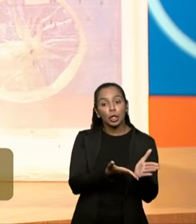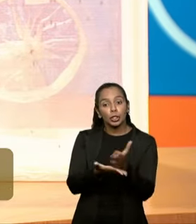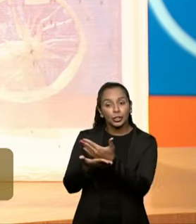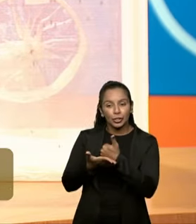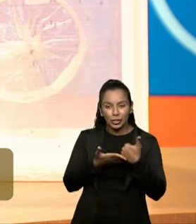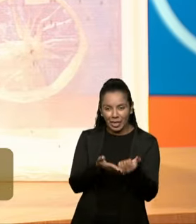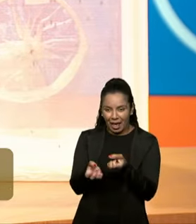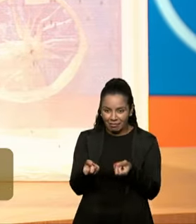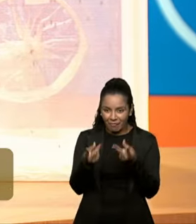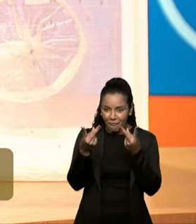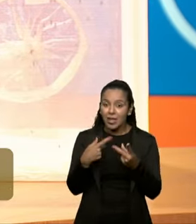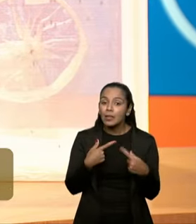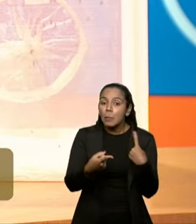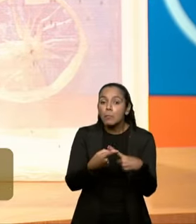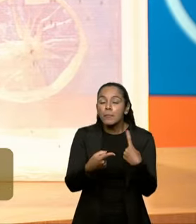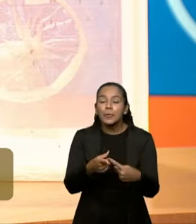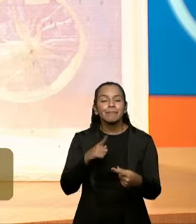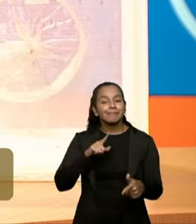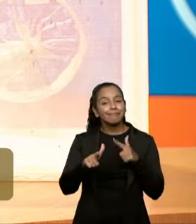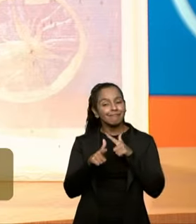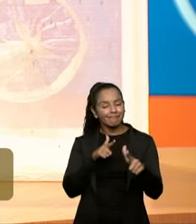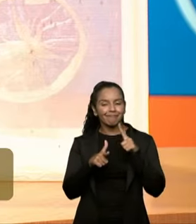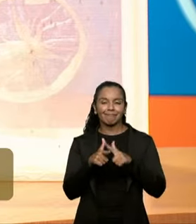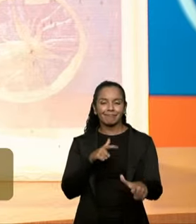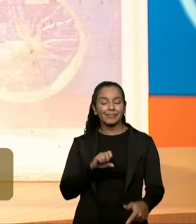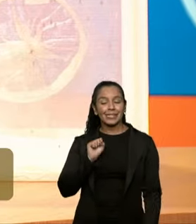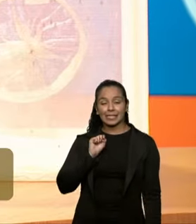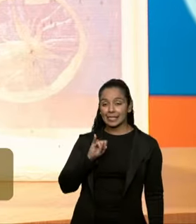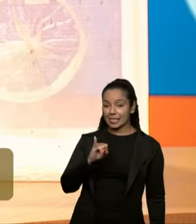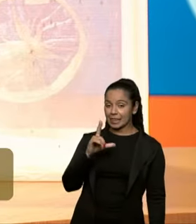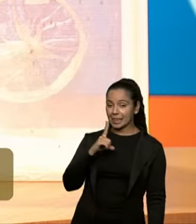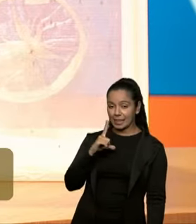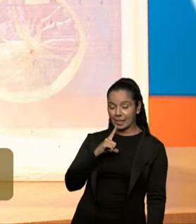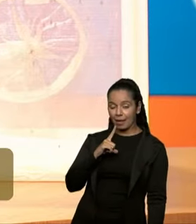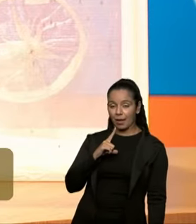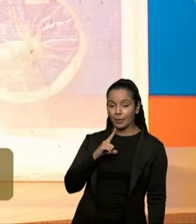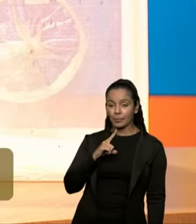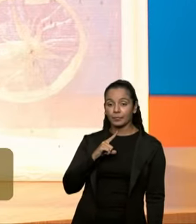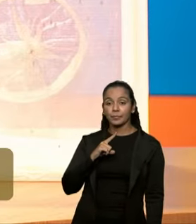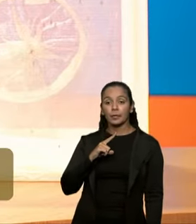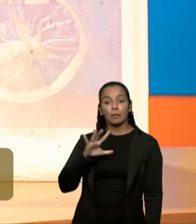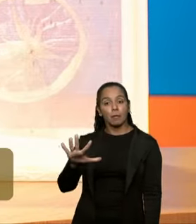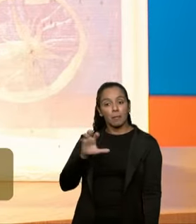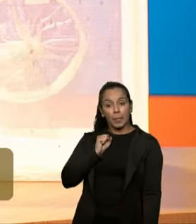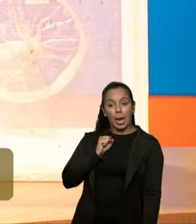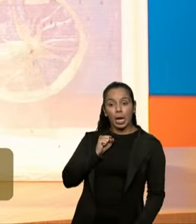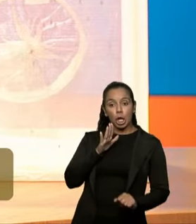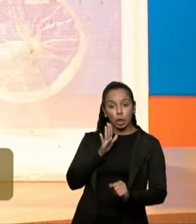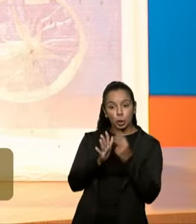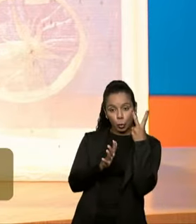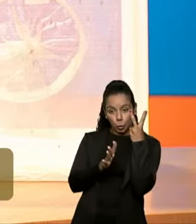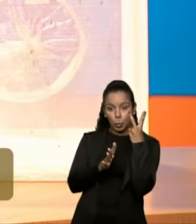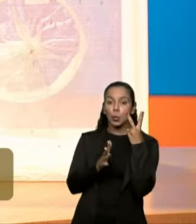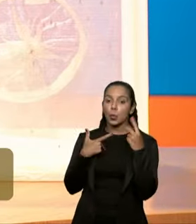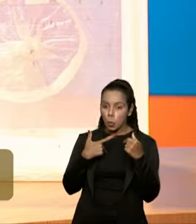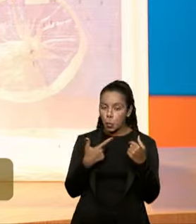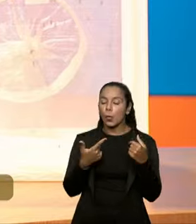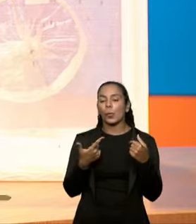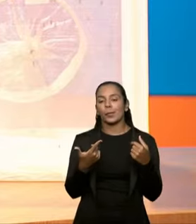mercado, porque você tem um problema que se você tem uma segunda dengue, o que uma segunda